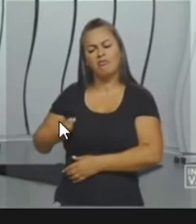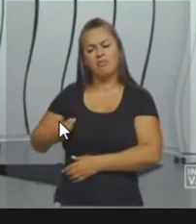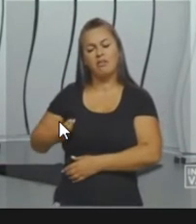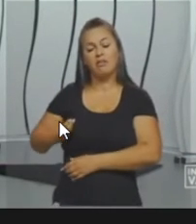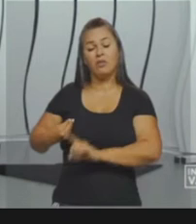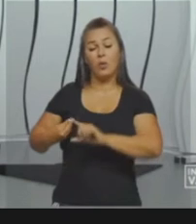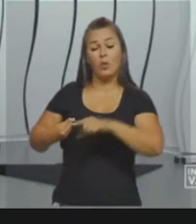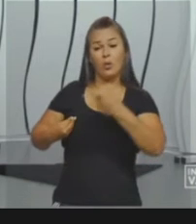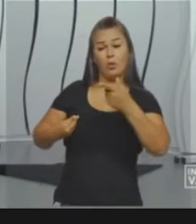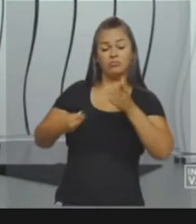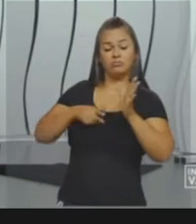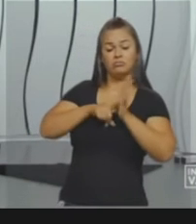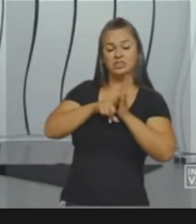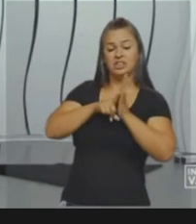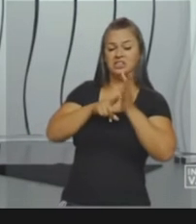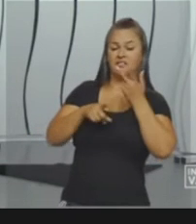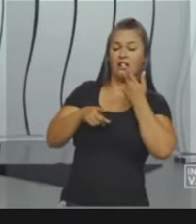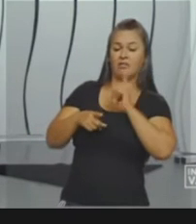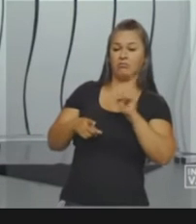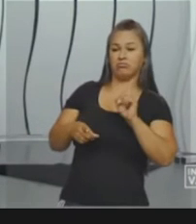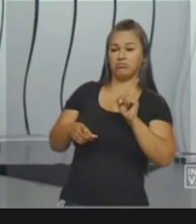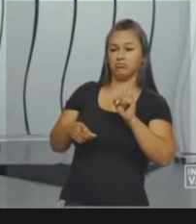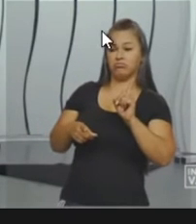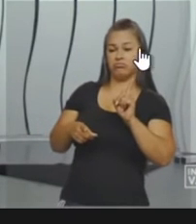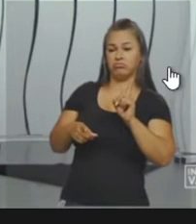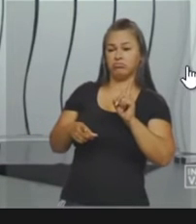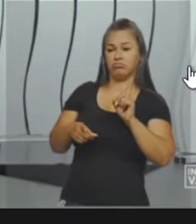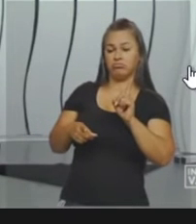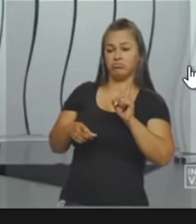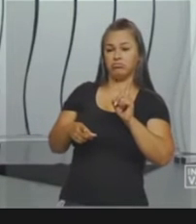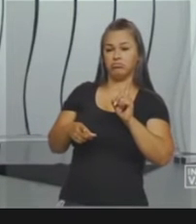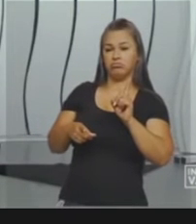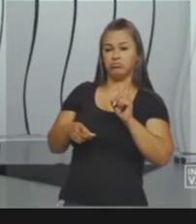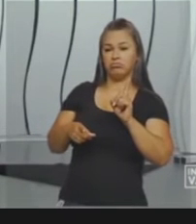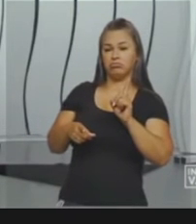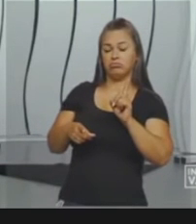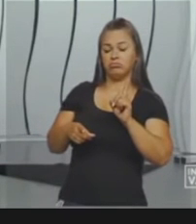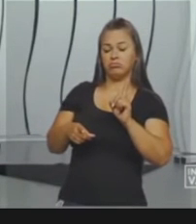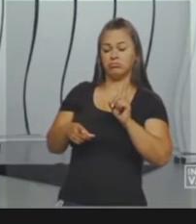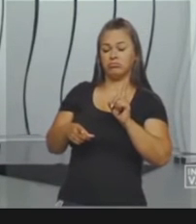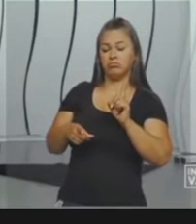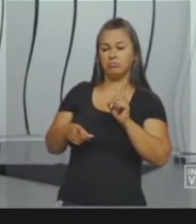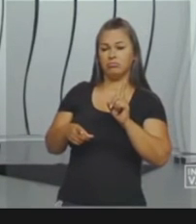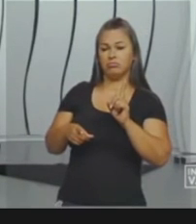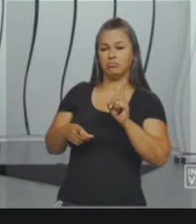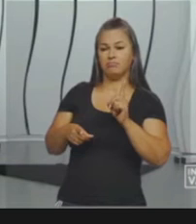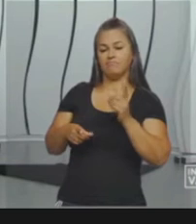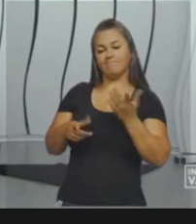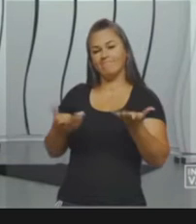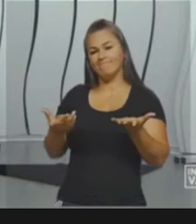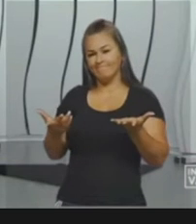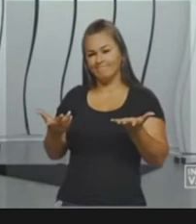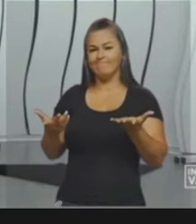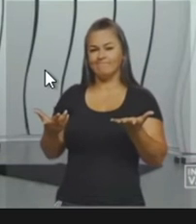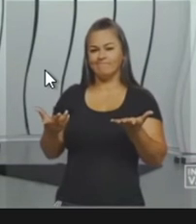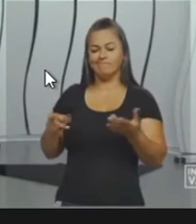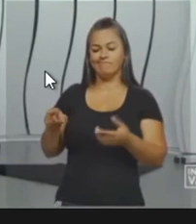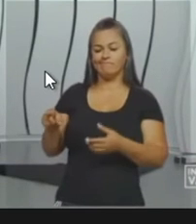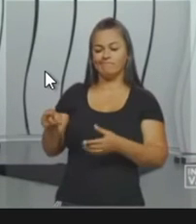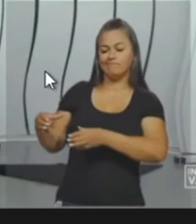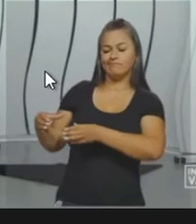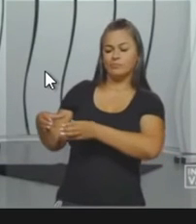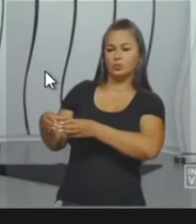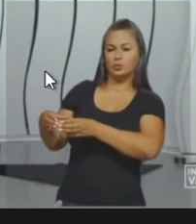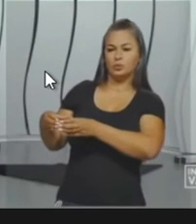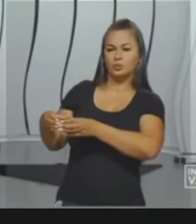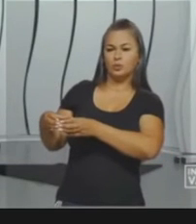ele tem material genético e tem uma cápsulazinha proteica que envolve ele, e alguns cientistas não consideram ser vivo,